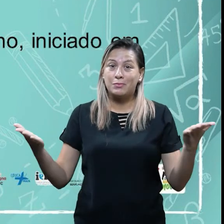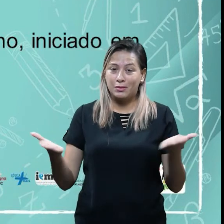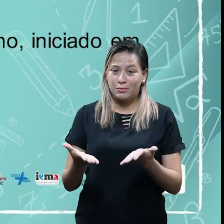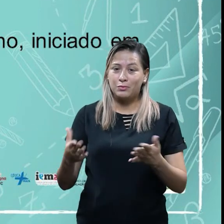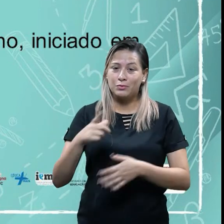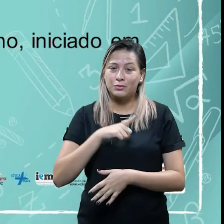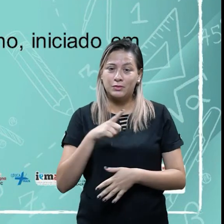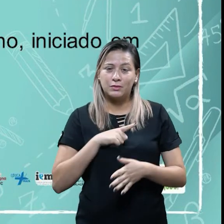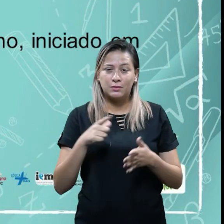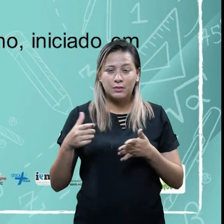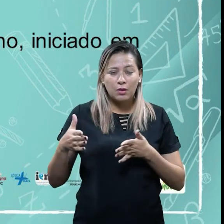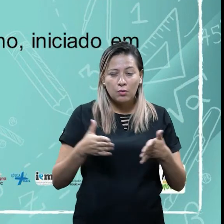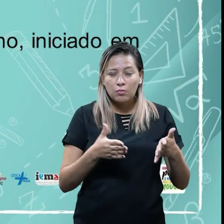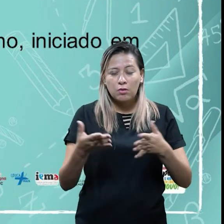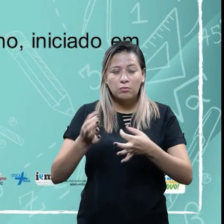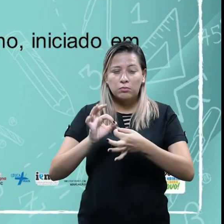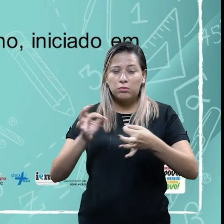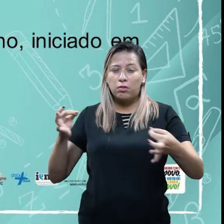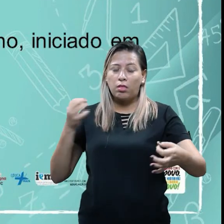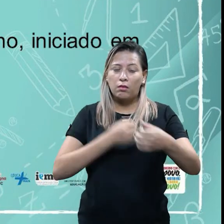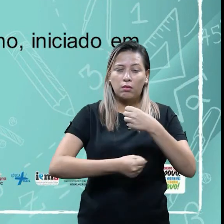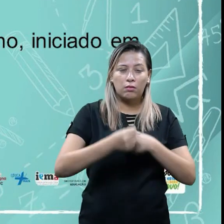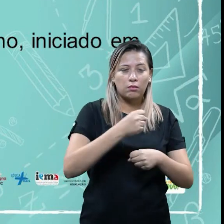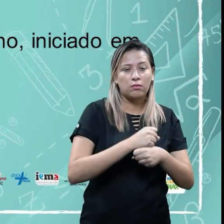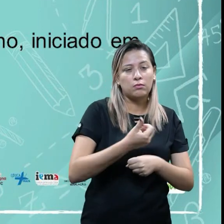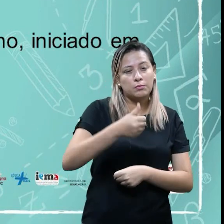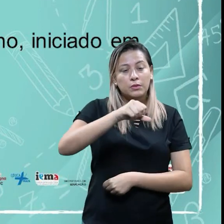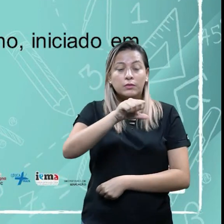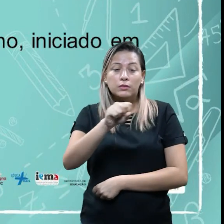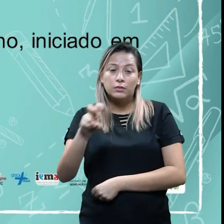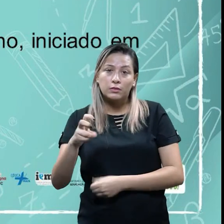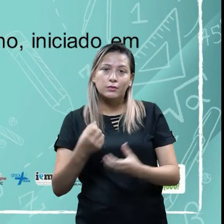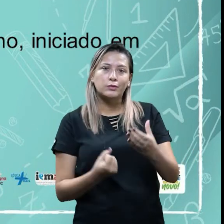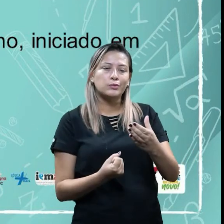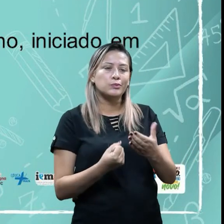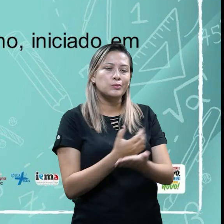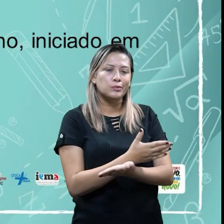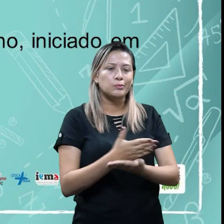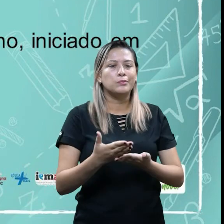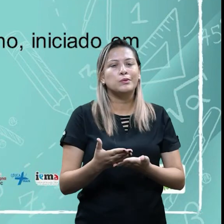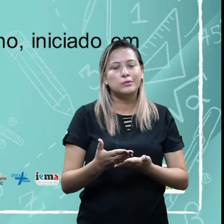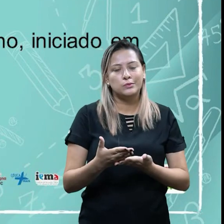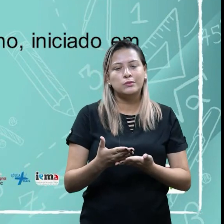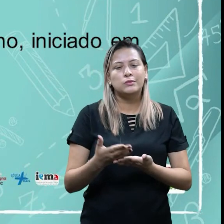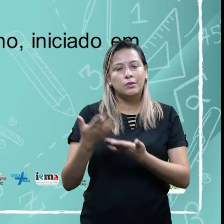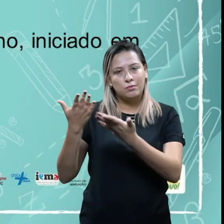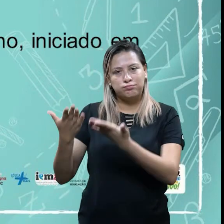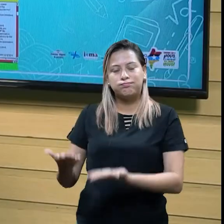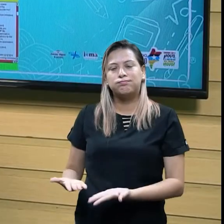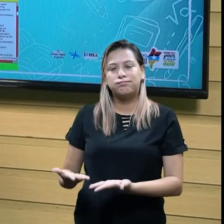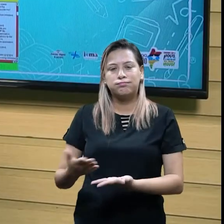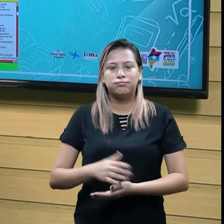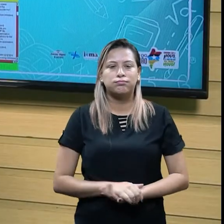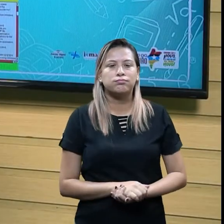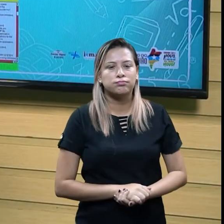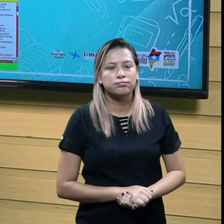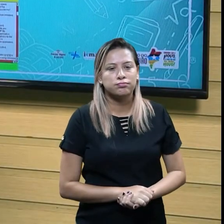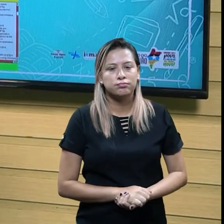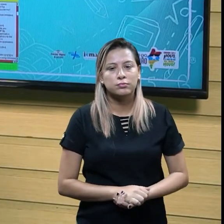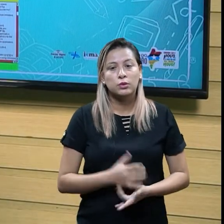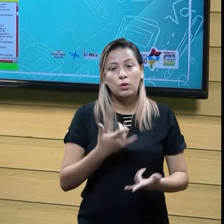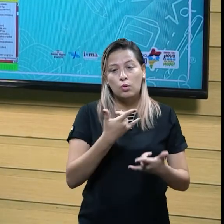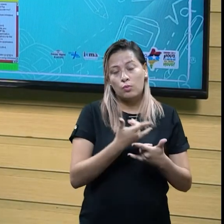caminho iniciado em 1985 com o Windows.1, esta imagenzinha aqui que vocês podem ver. O Windows ele